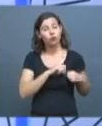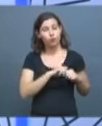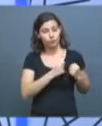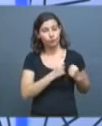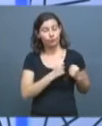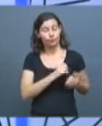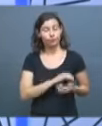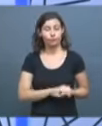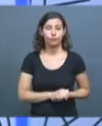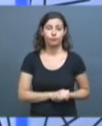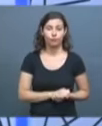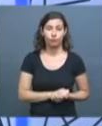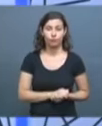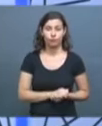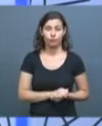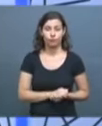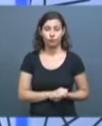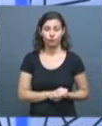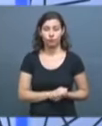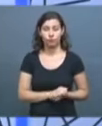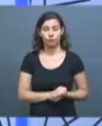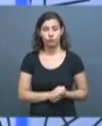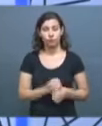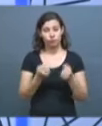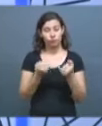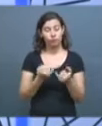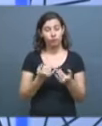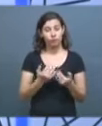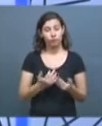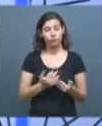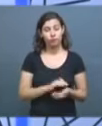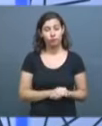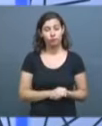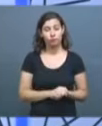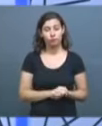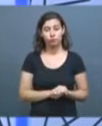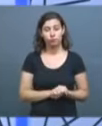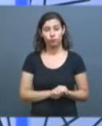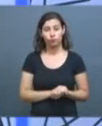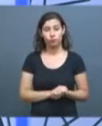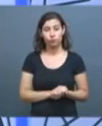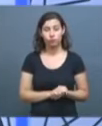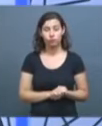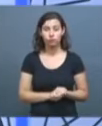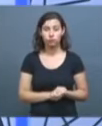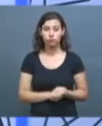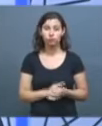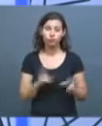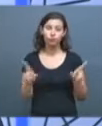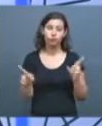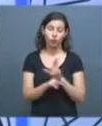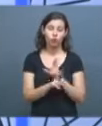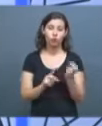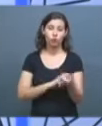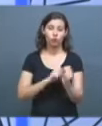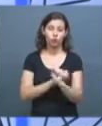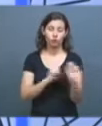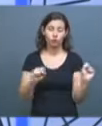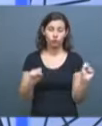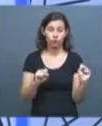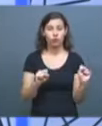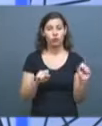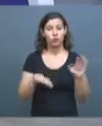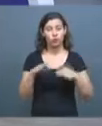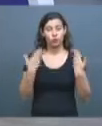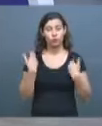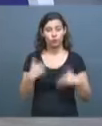coração. Isso é muito bem descrito, né, e a gente vê isso muito relacionado com estresse muito grande, seja estresse físico ou emocional.